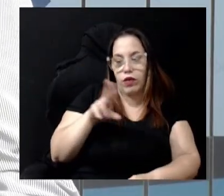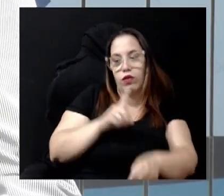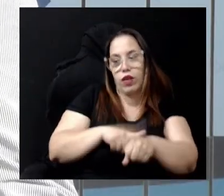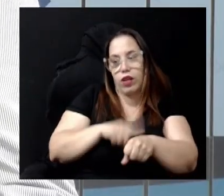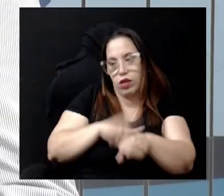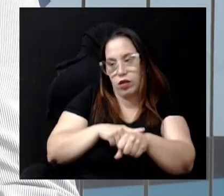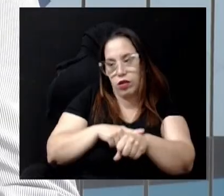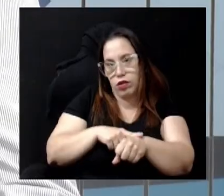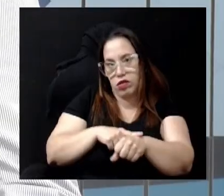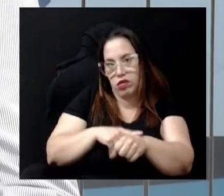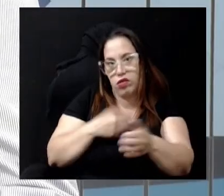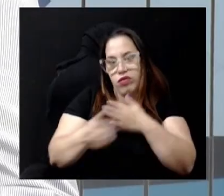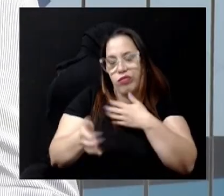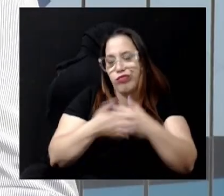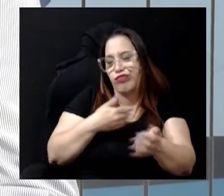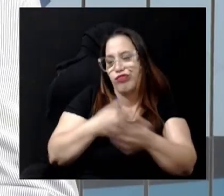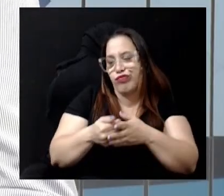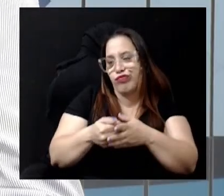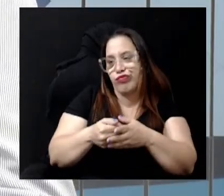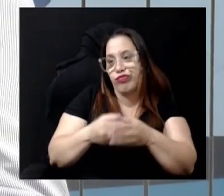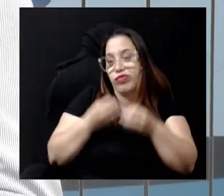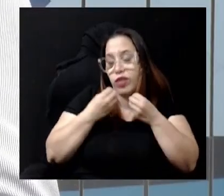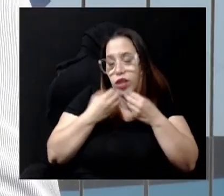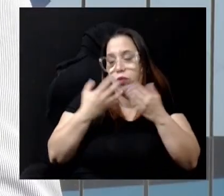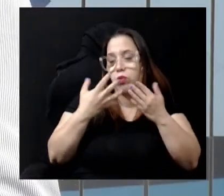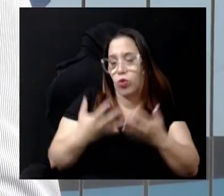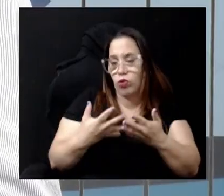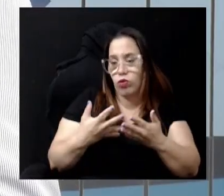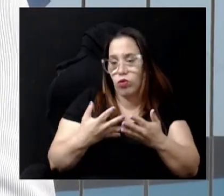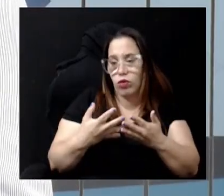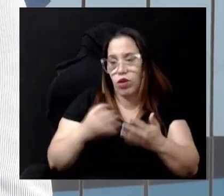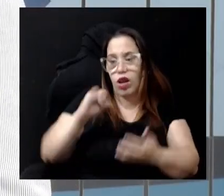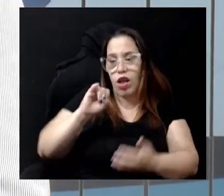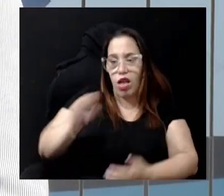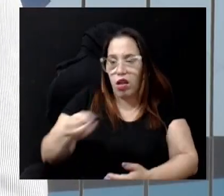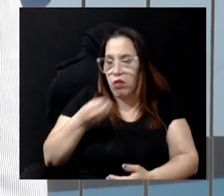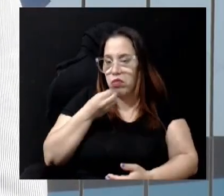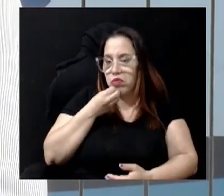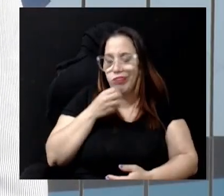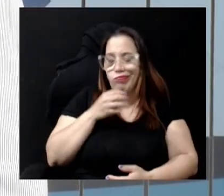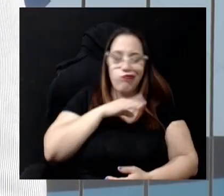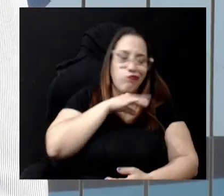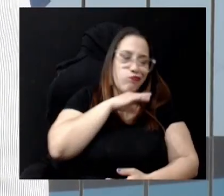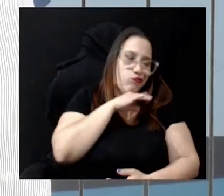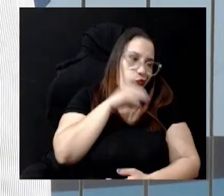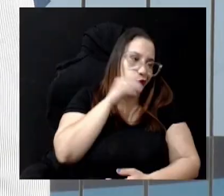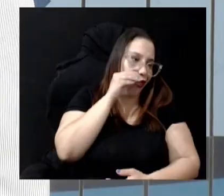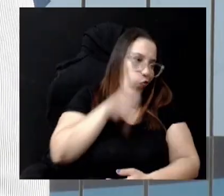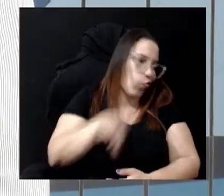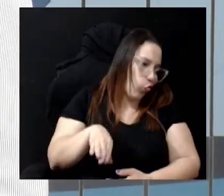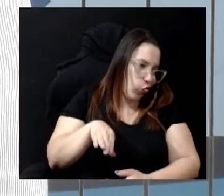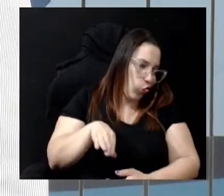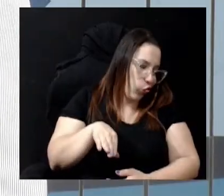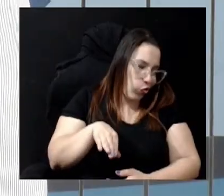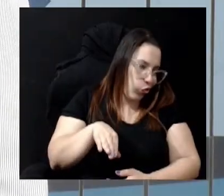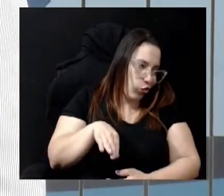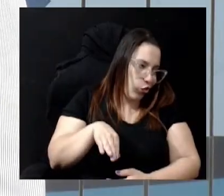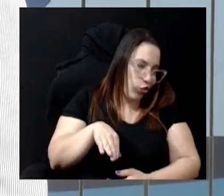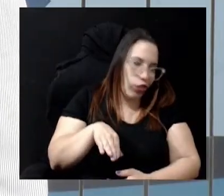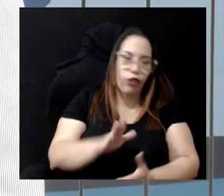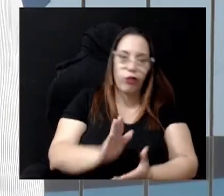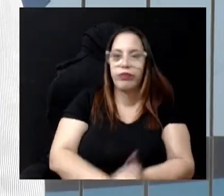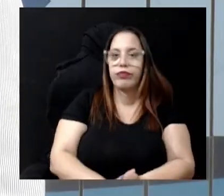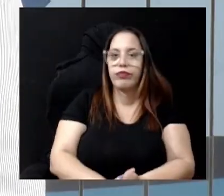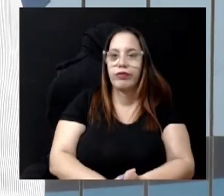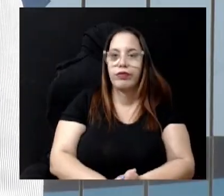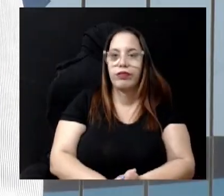adianta a gente ter esse benefício e aproveitar ele mal, né? Desperdício de tempo talvez seja o mundo de dinheiro jogado